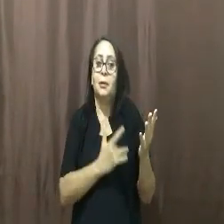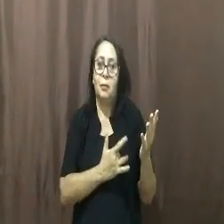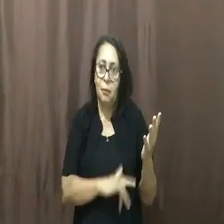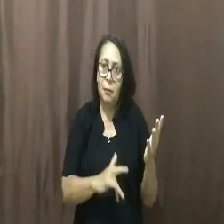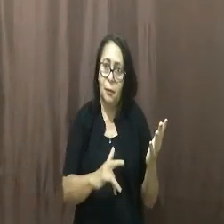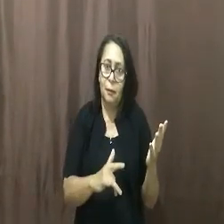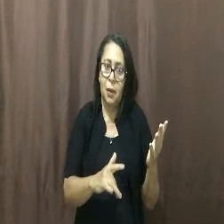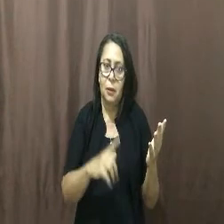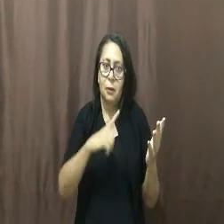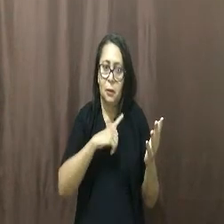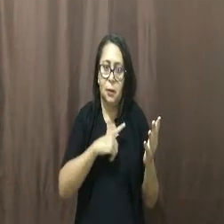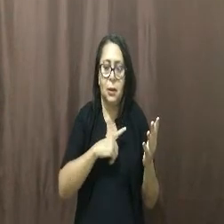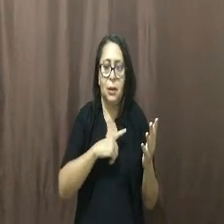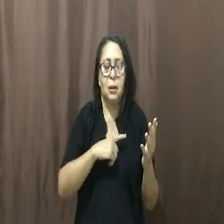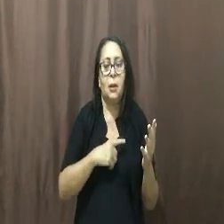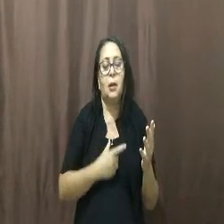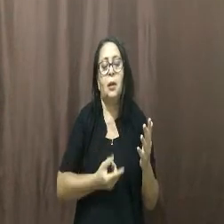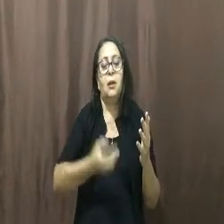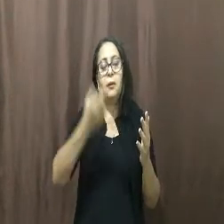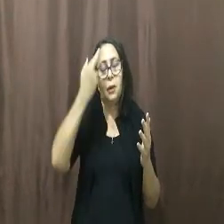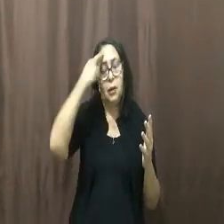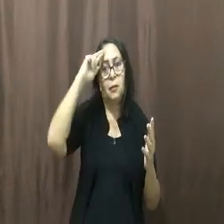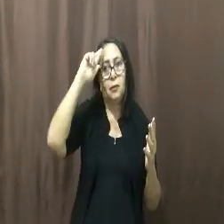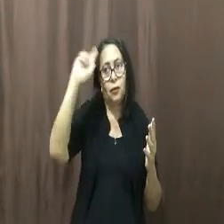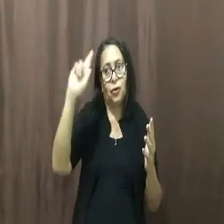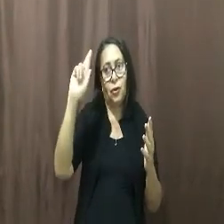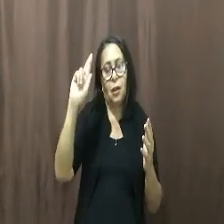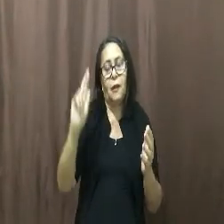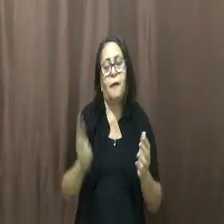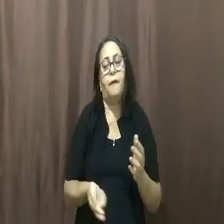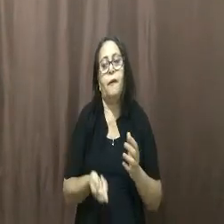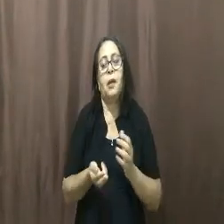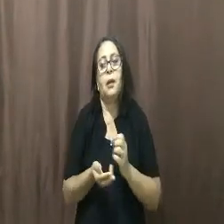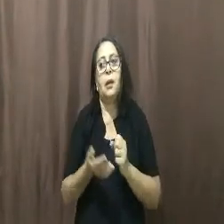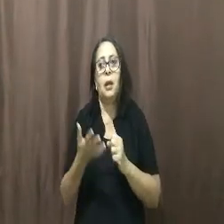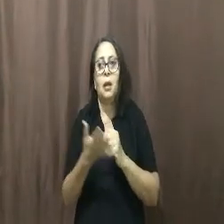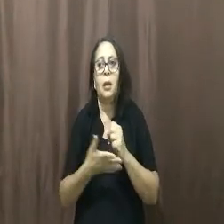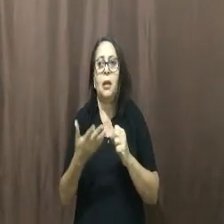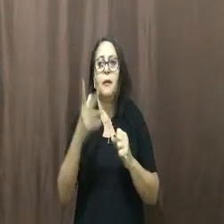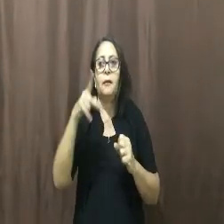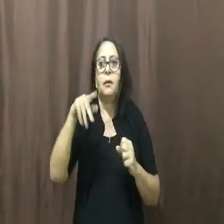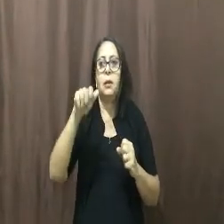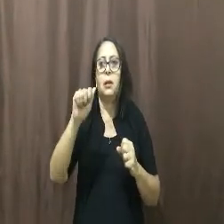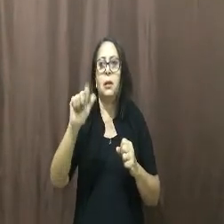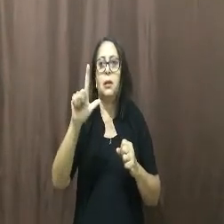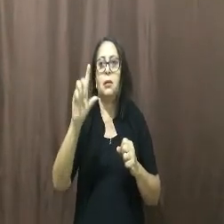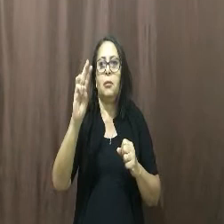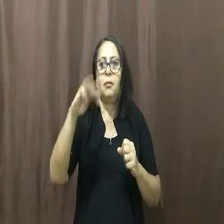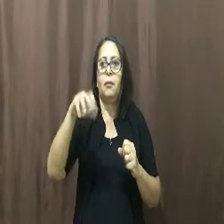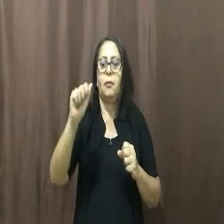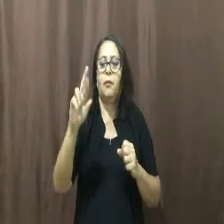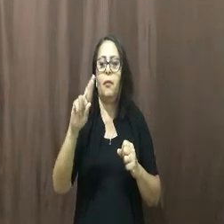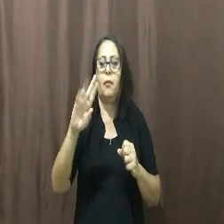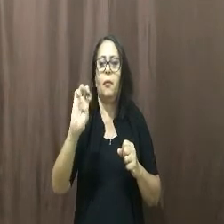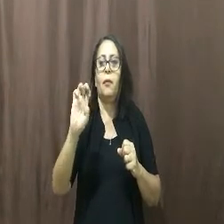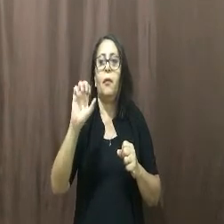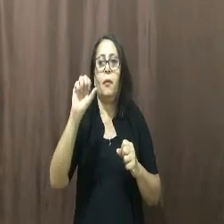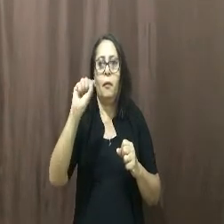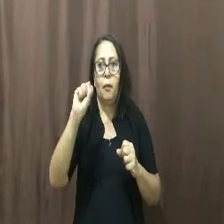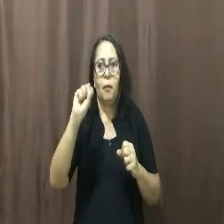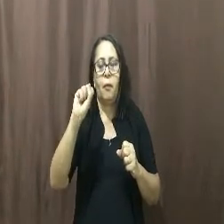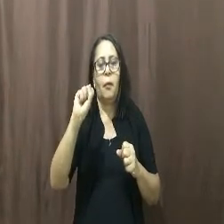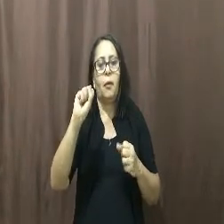agora. Infelizmente, nós temos um presidente da Fundação Cultural Palmares que tentou, no mês